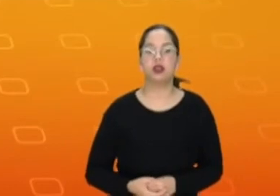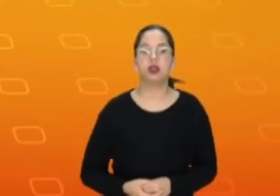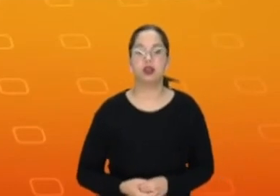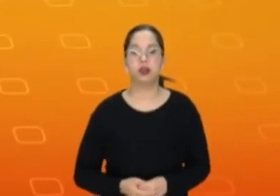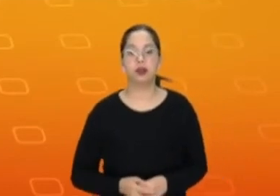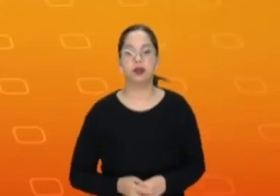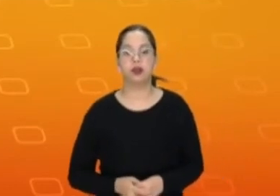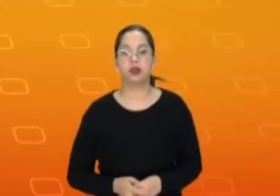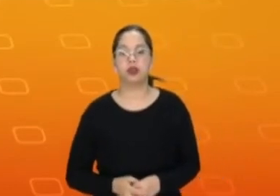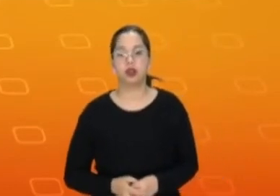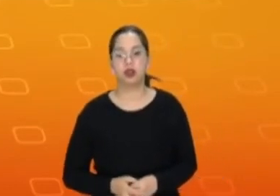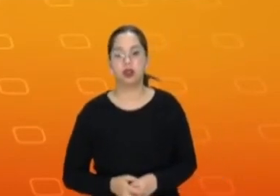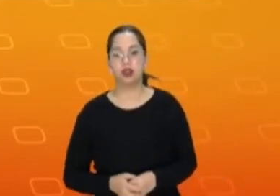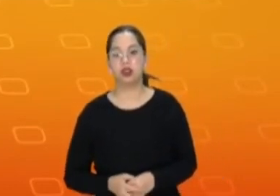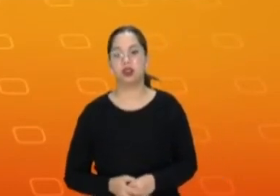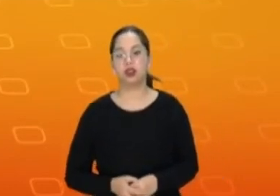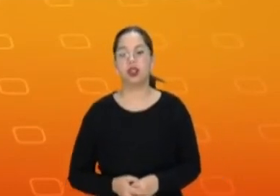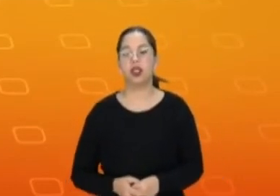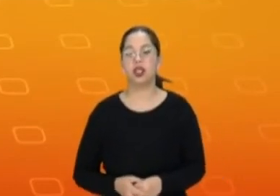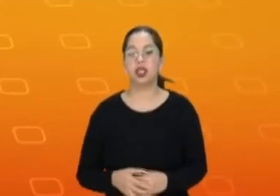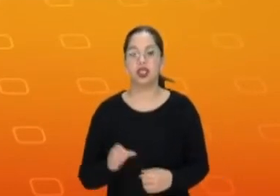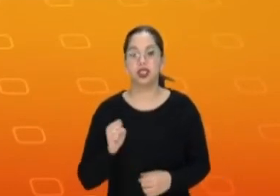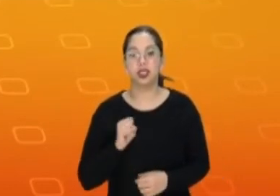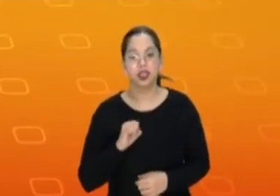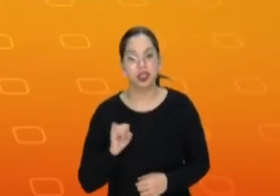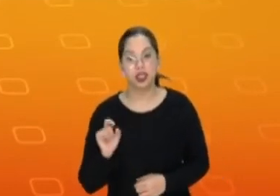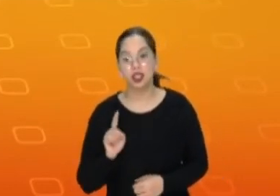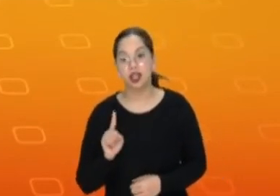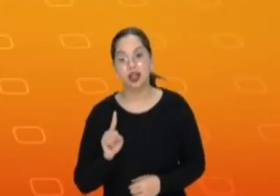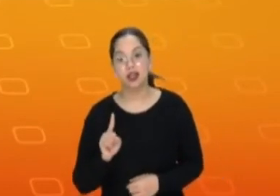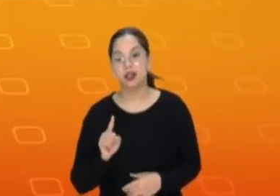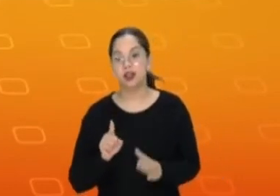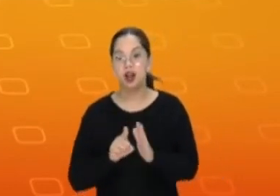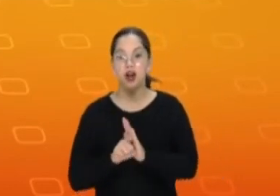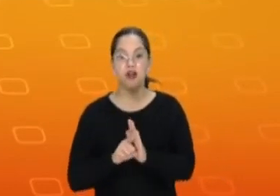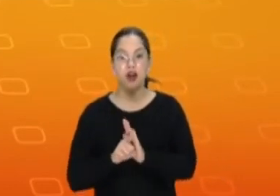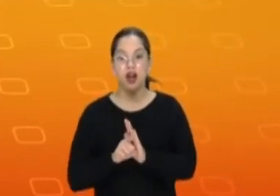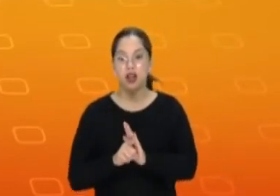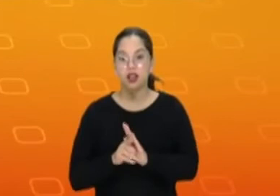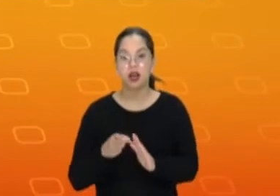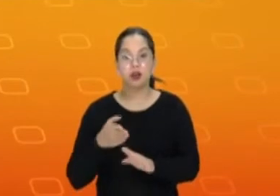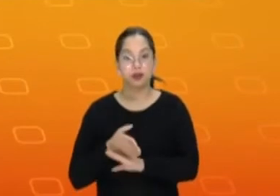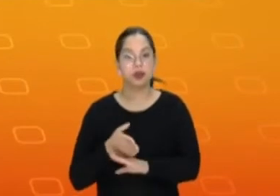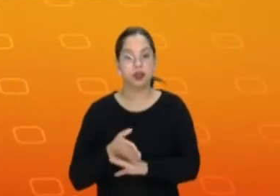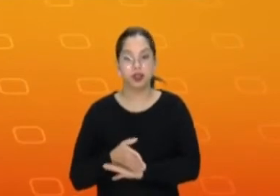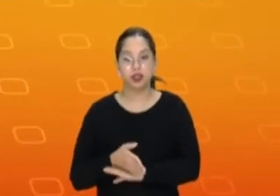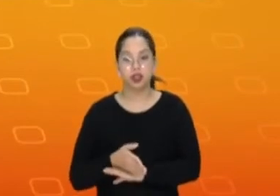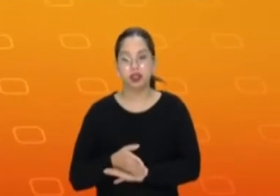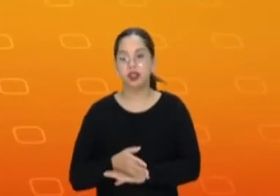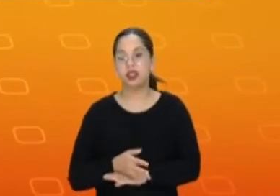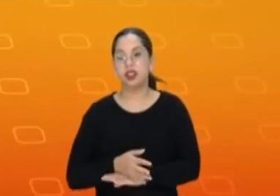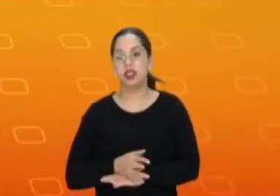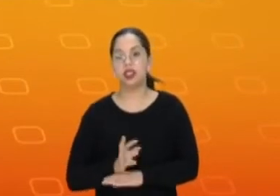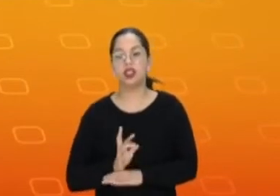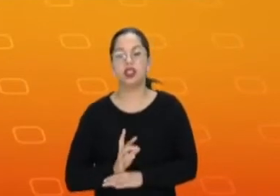conteúdo, eles não avaliarem os processos, refletirem sobre oportunidades,